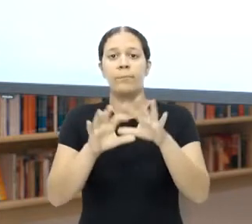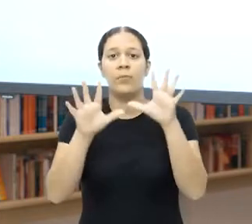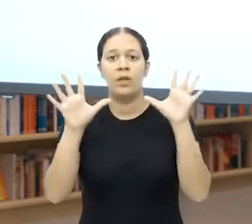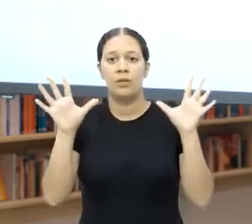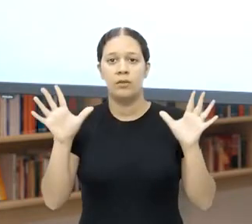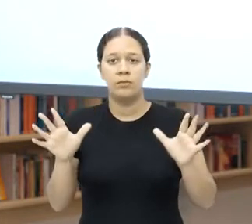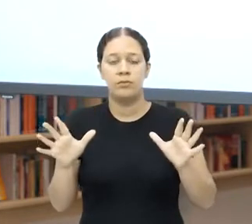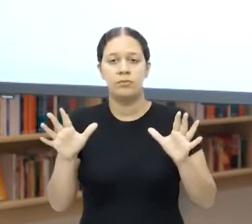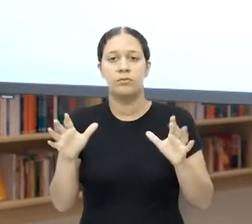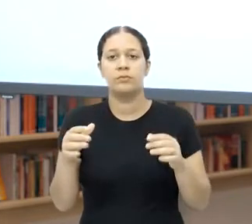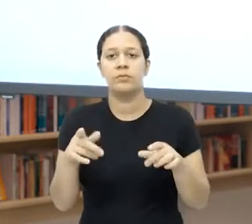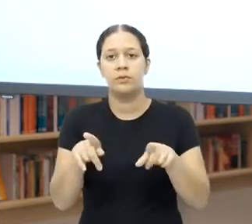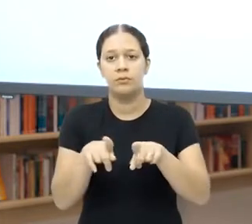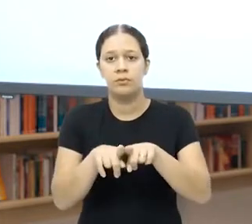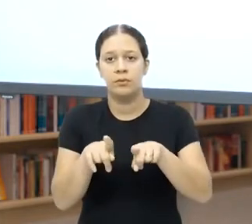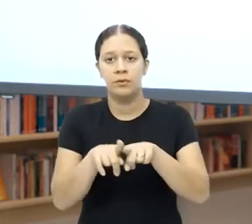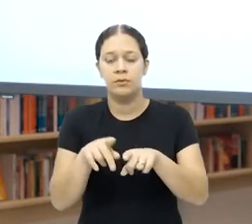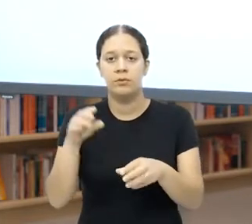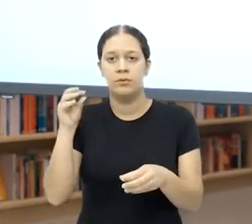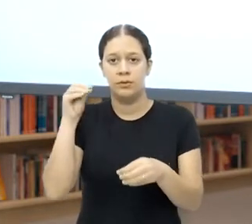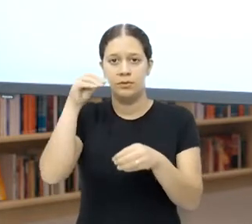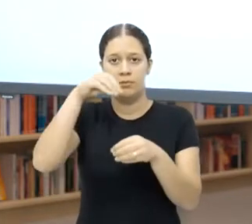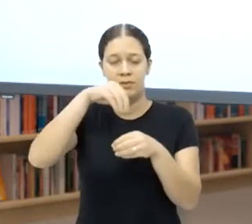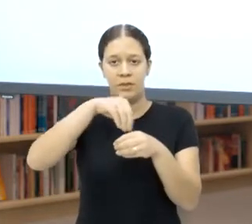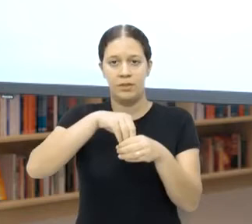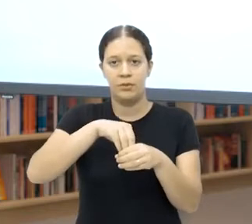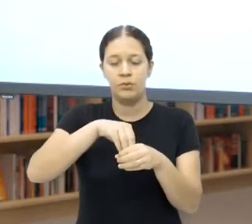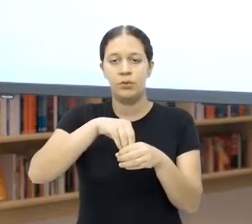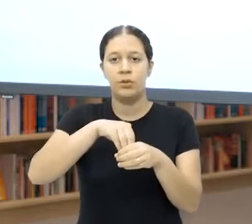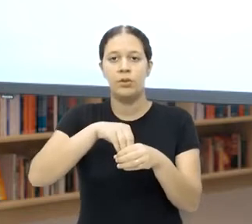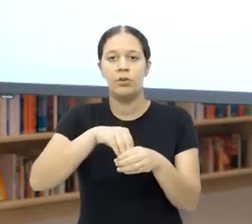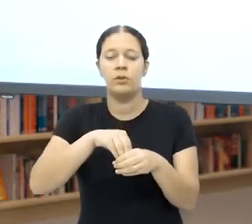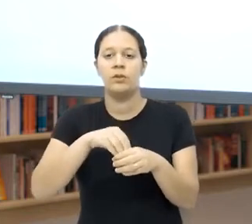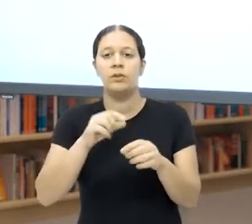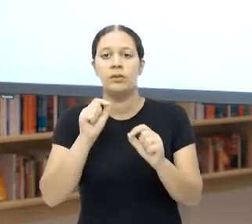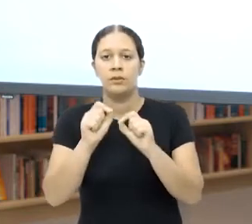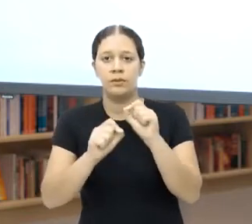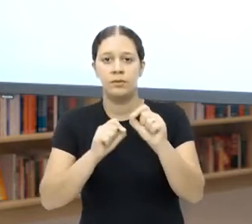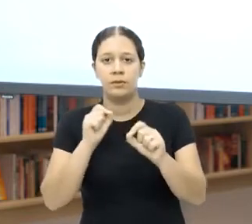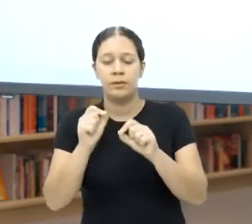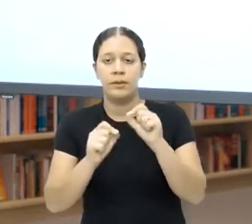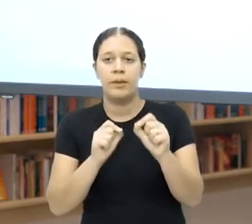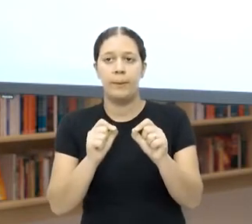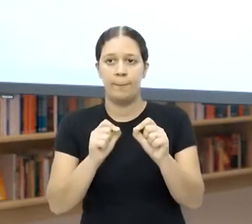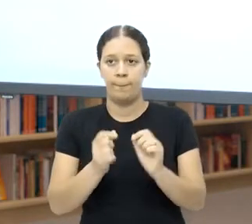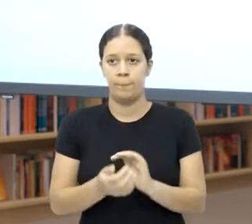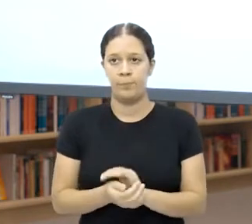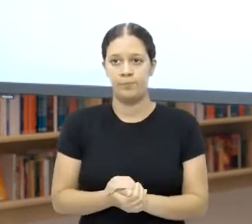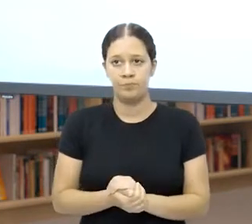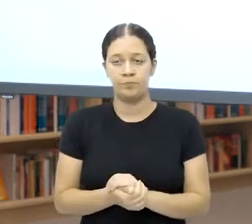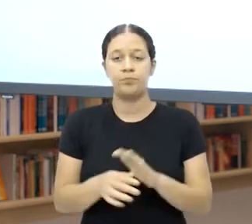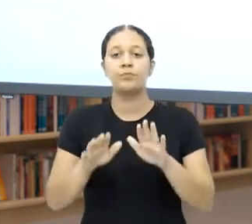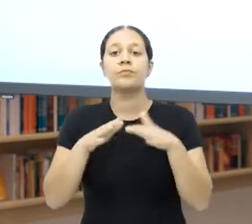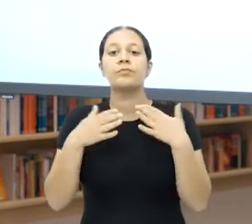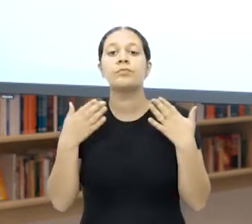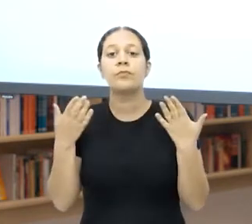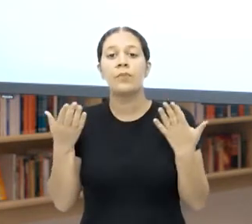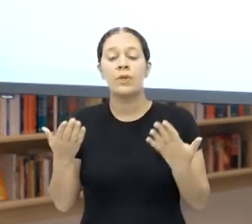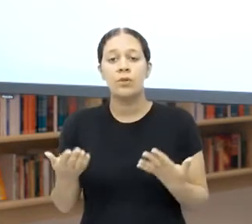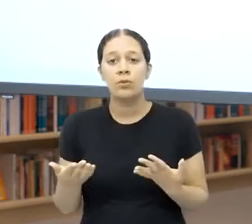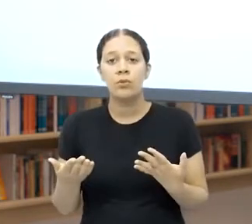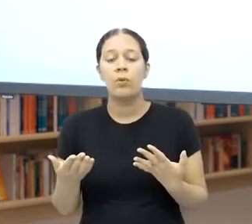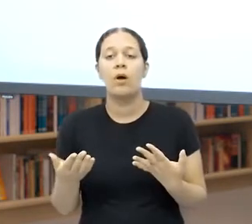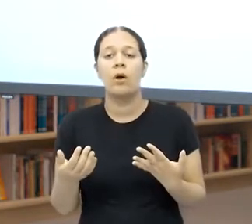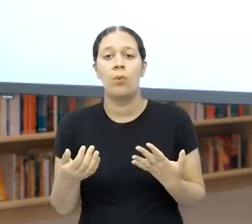E a questão que nós vamos ter dentre elas, vamos eliminar aí. Qual foi